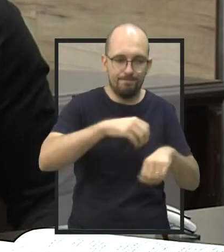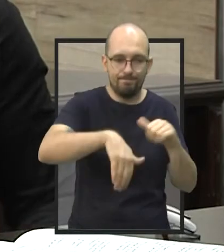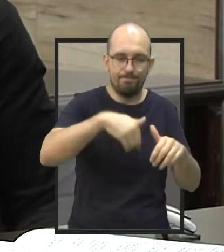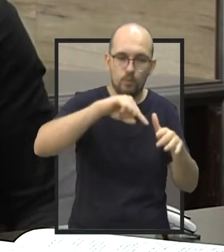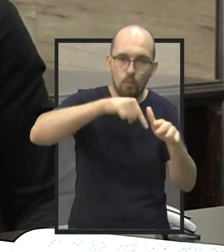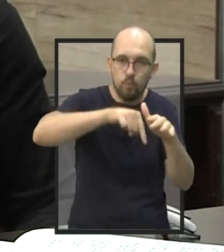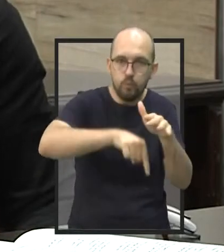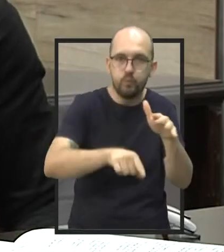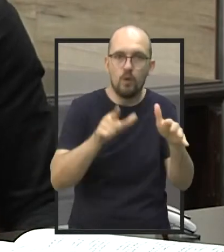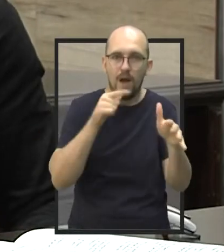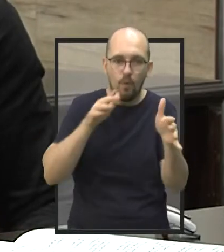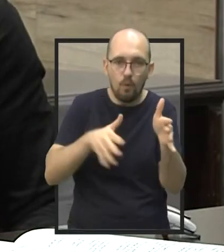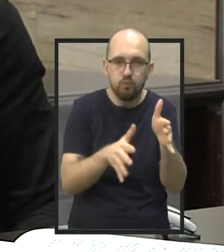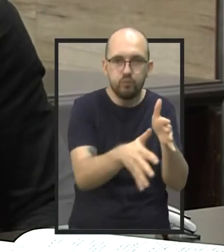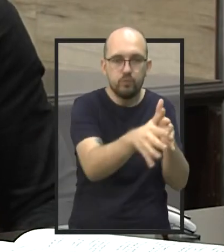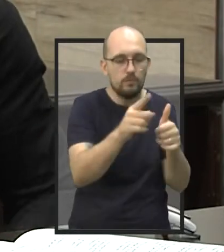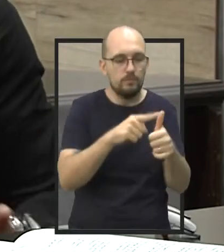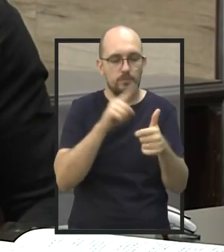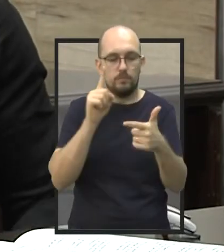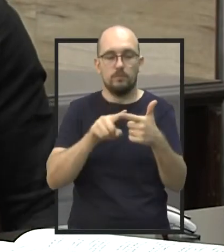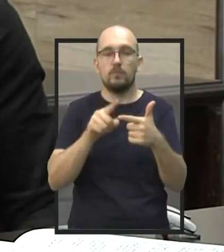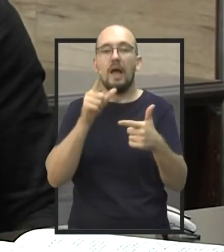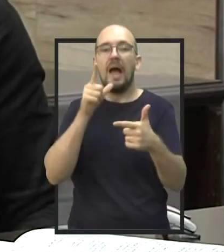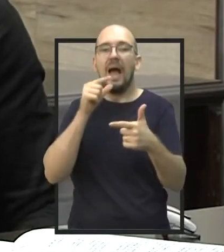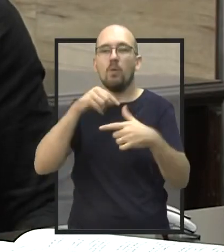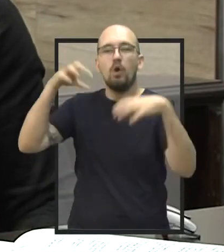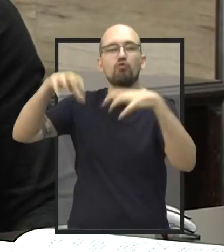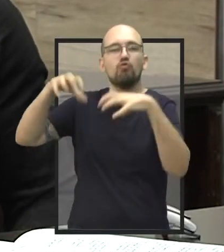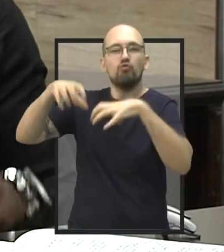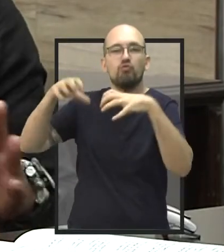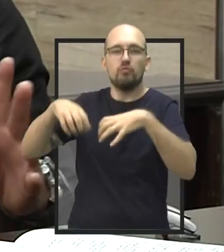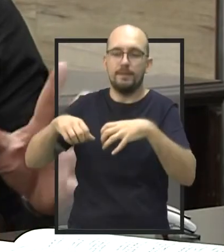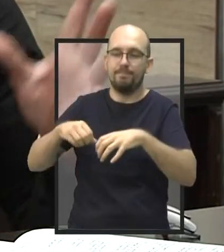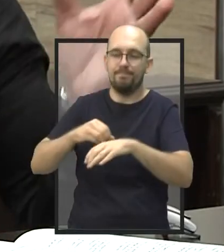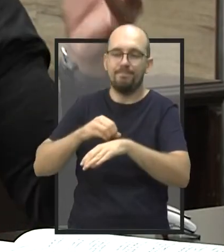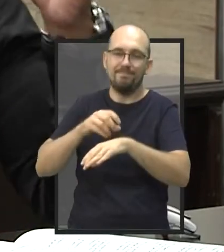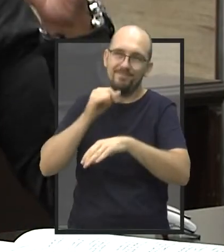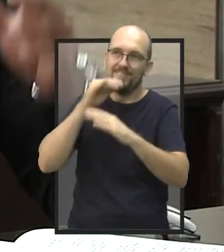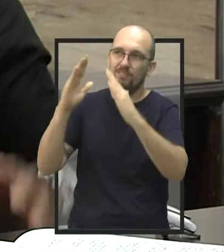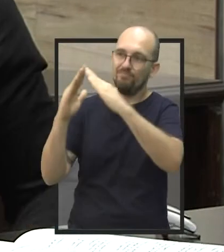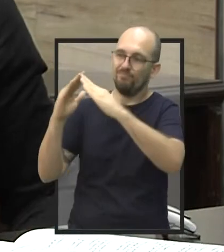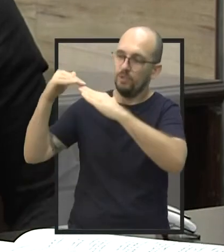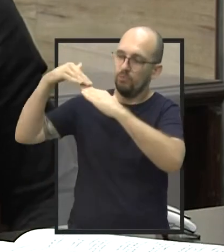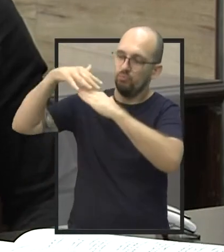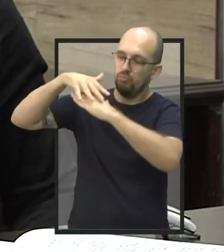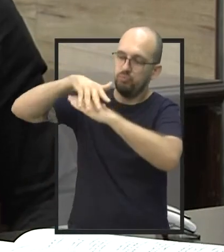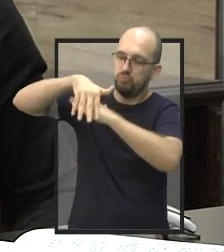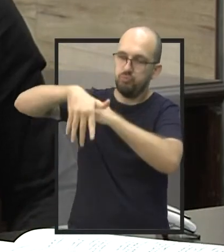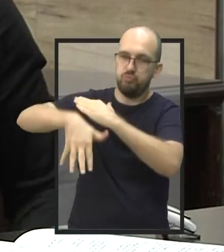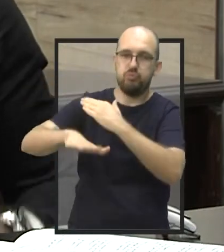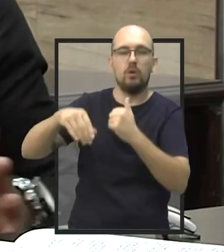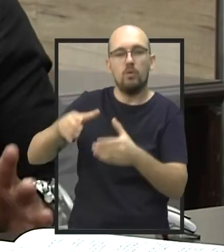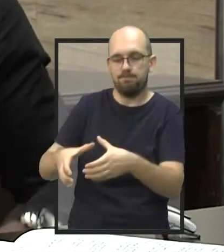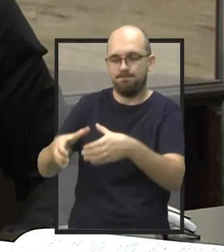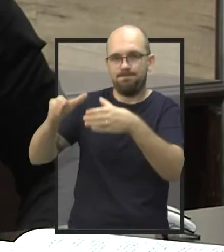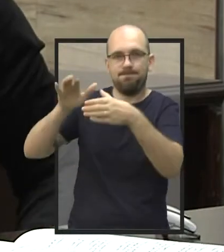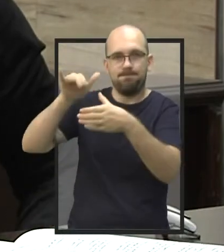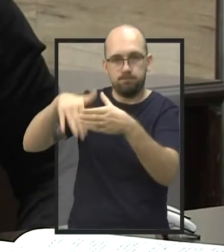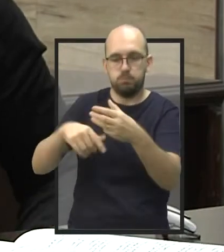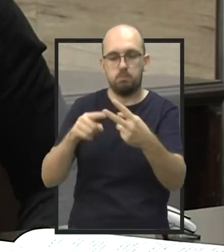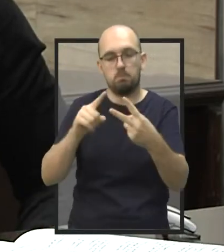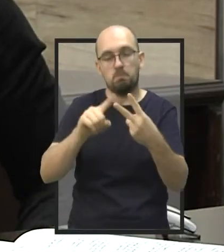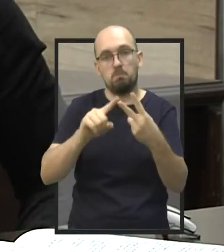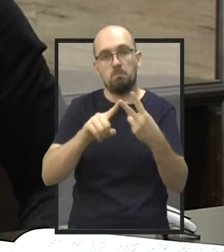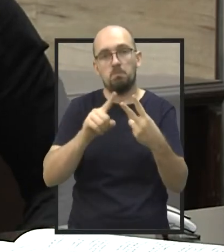você pegar a água de chuva, né, água de enxurrada, nas canaletas, às vezes dos prédios públicos, e depois você